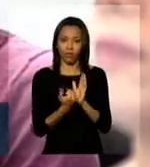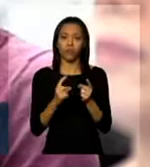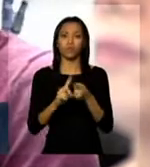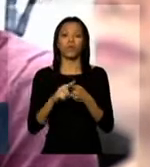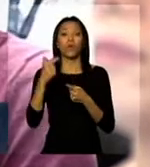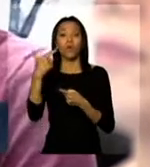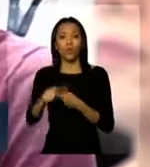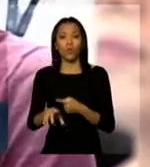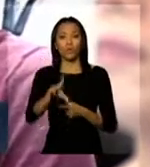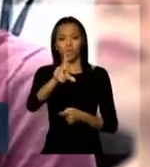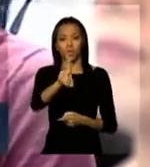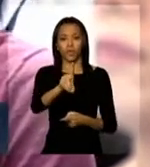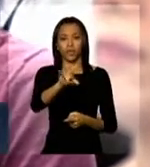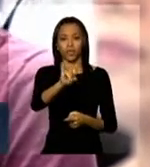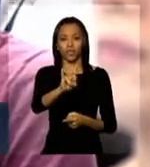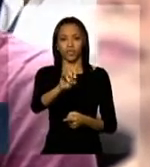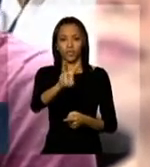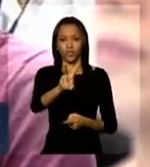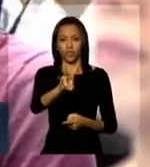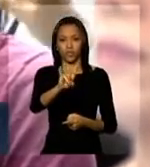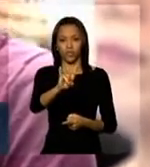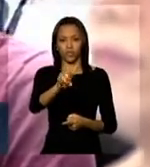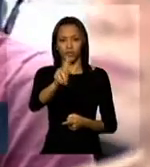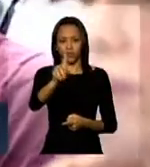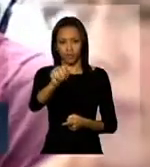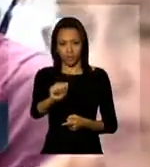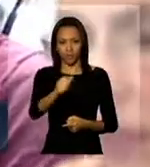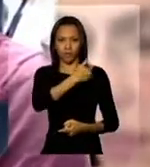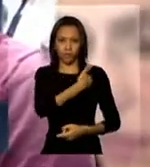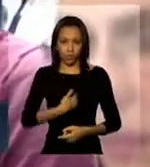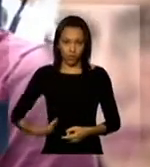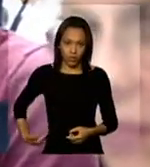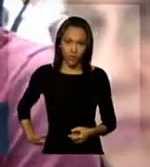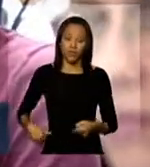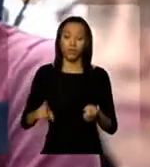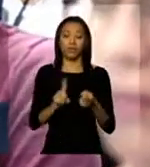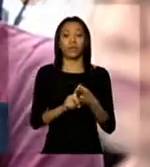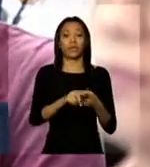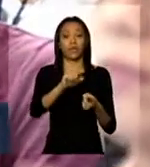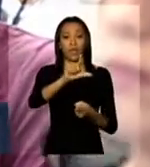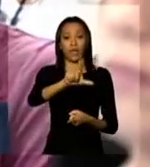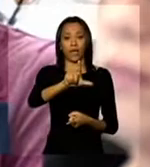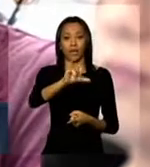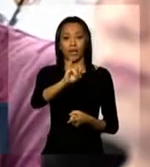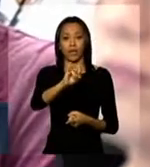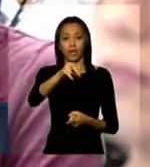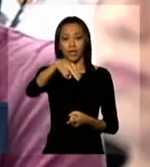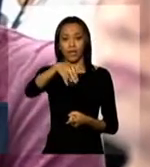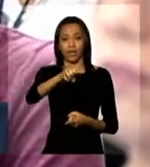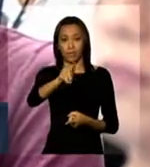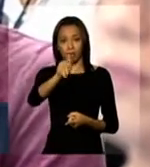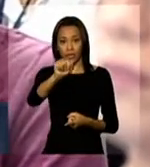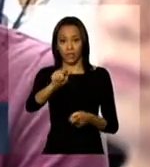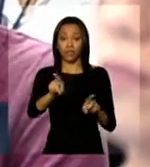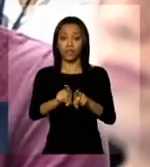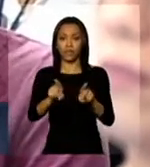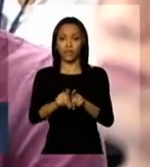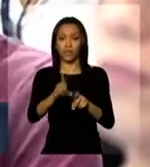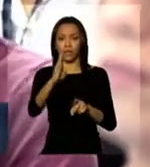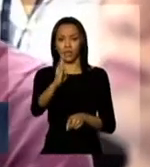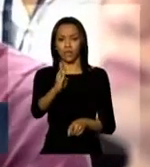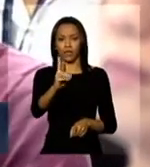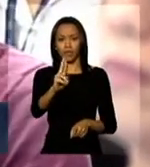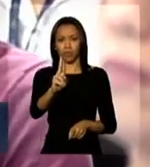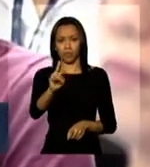de dívida pública para vocês, tanto de dívida na dívida líquida, mas principalmente na dívida bruta, ela mostra uma trajetória